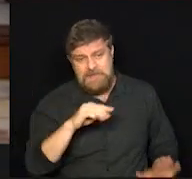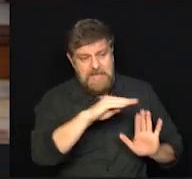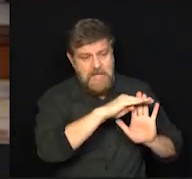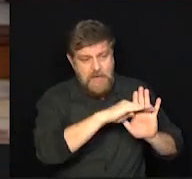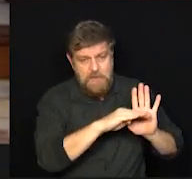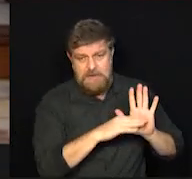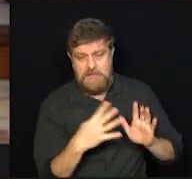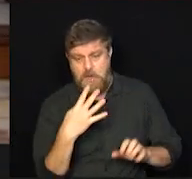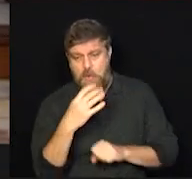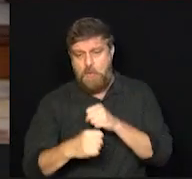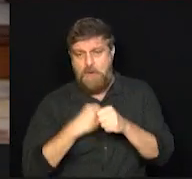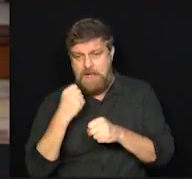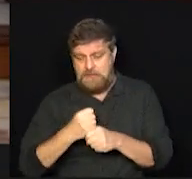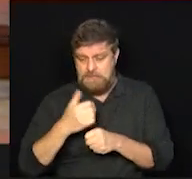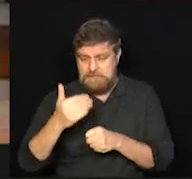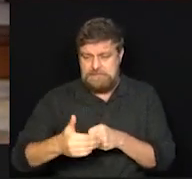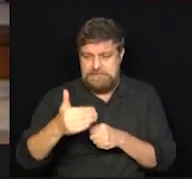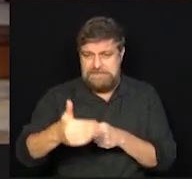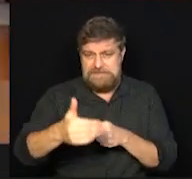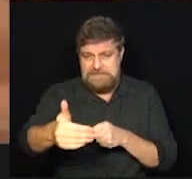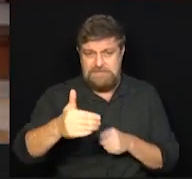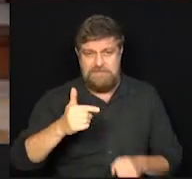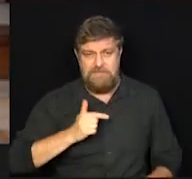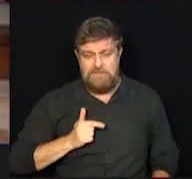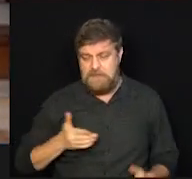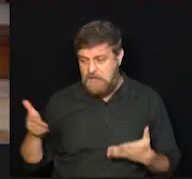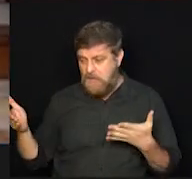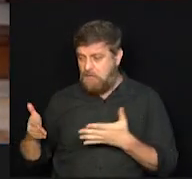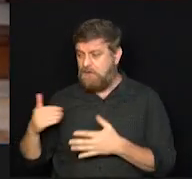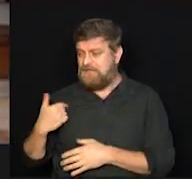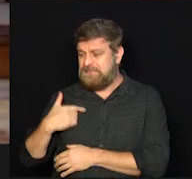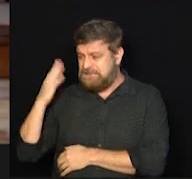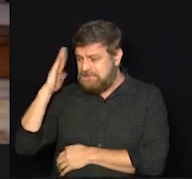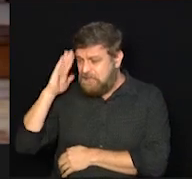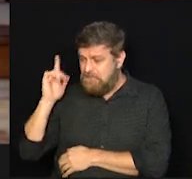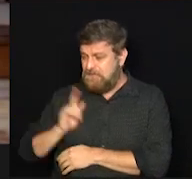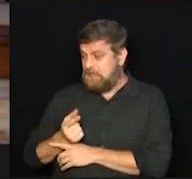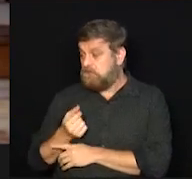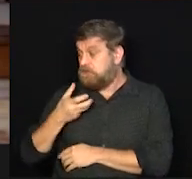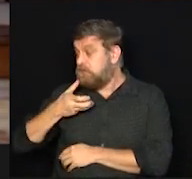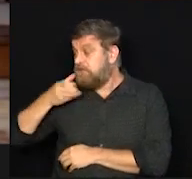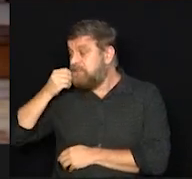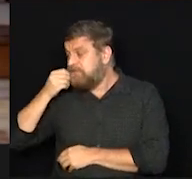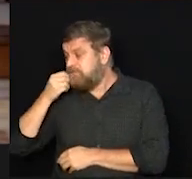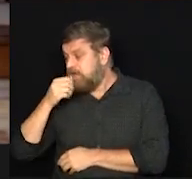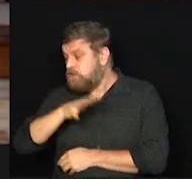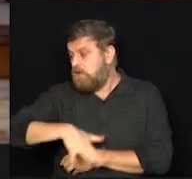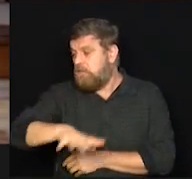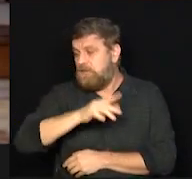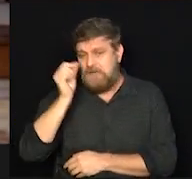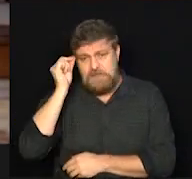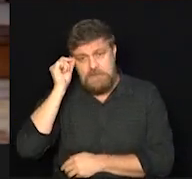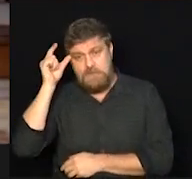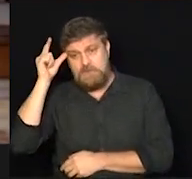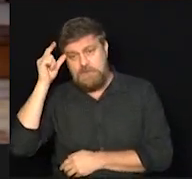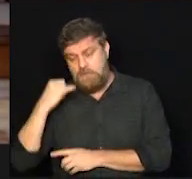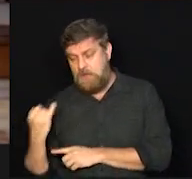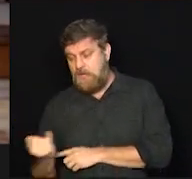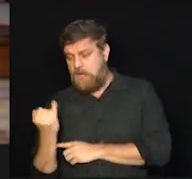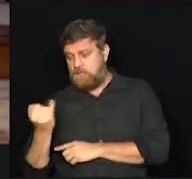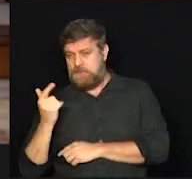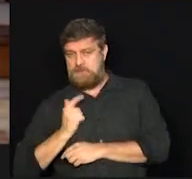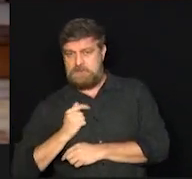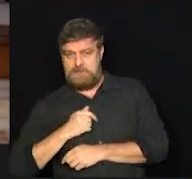plano plurianual dessa gestão né Que deve tá rolando por agora sabemos que isso vai acontecer esse ano Oi e essa importância de